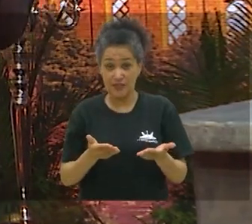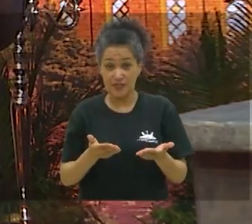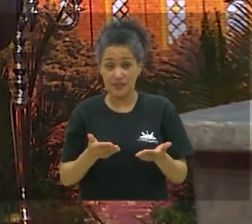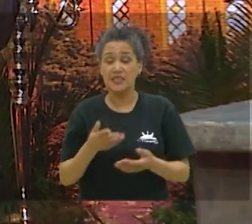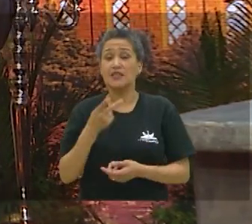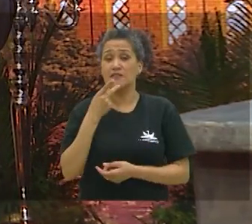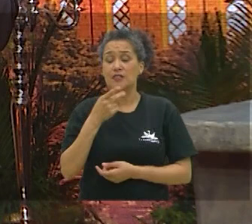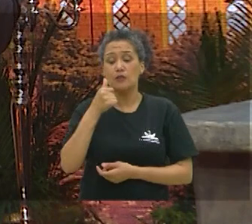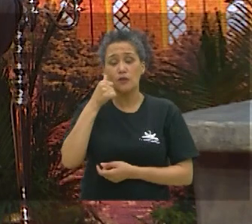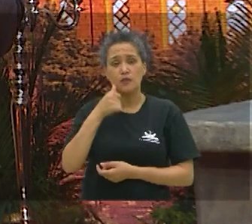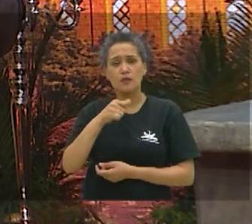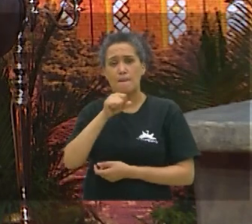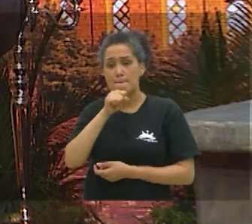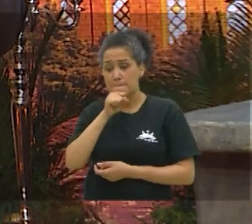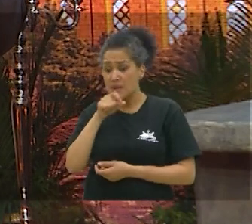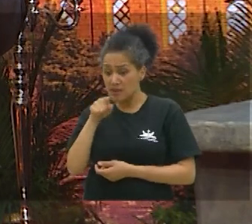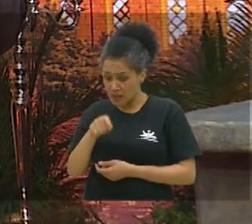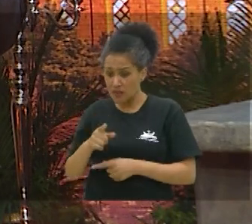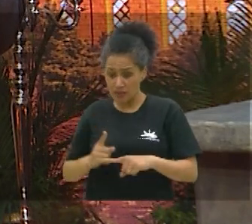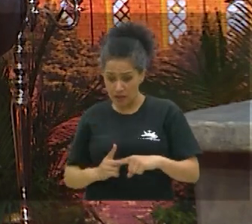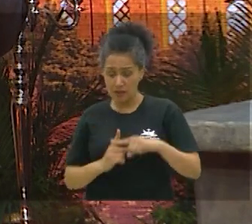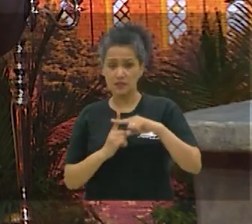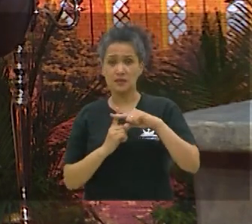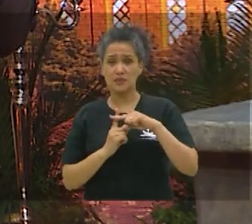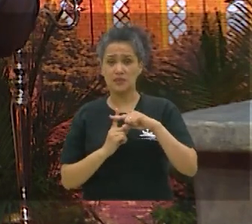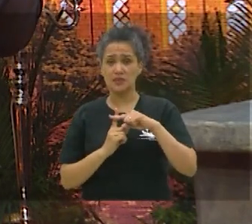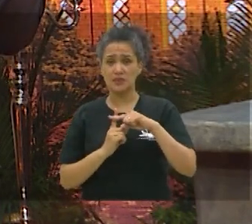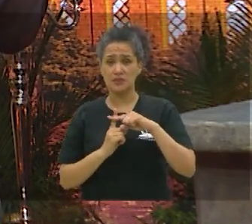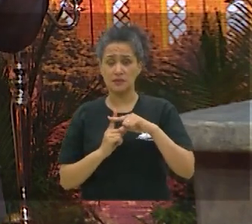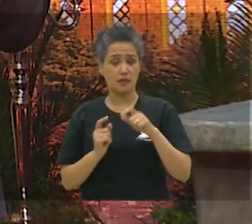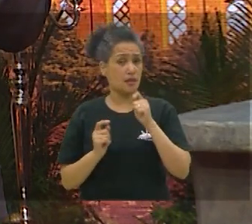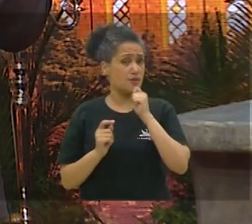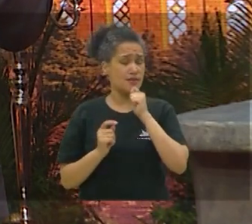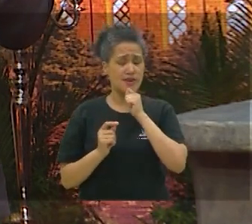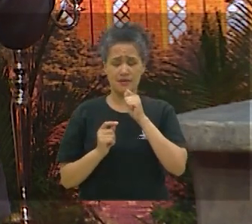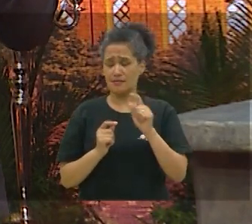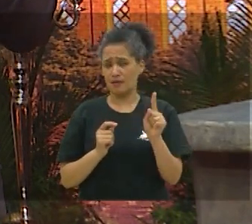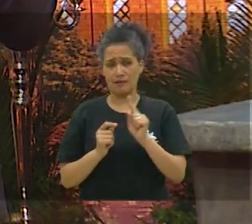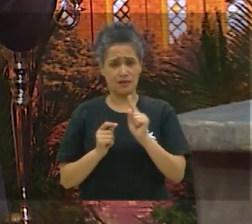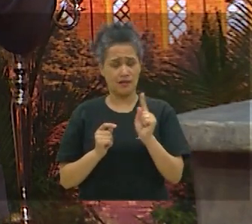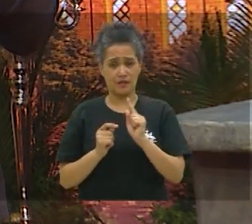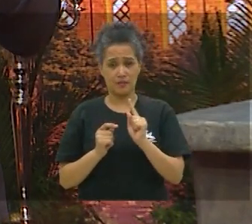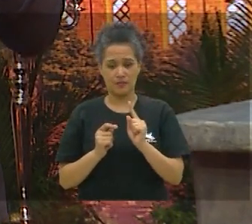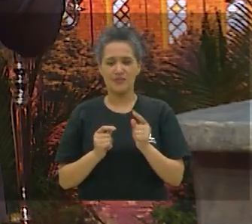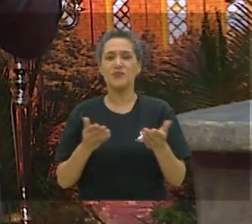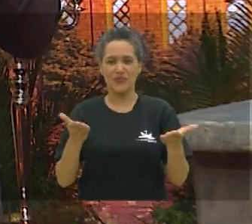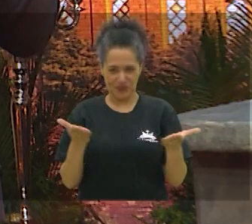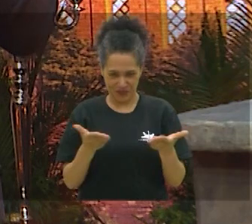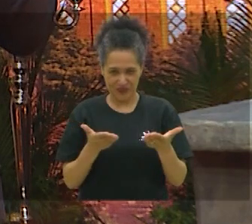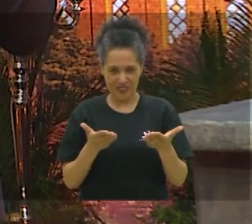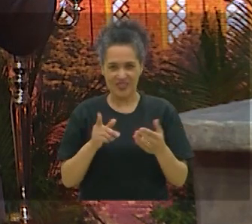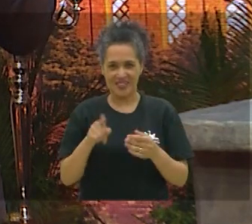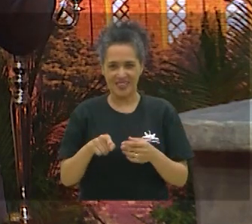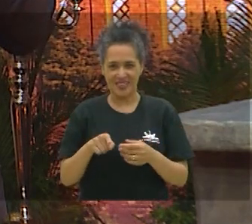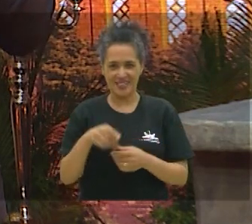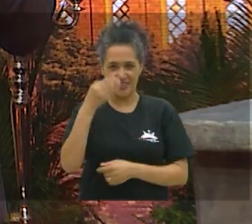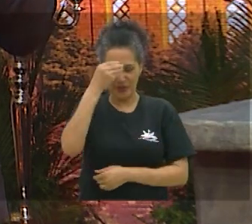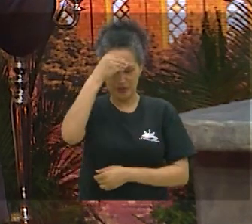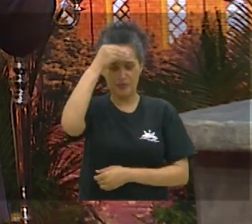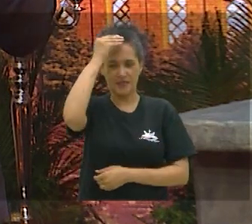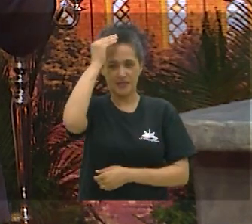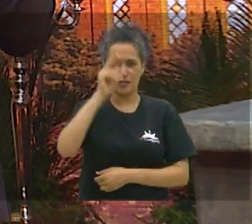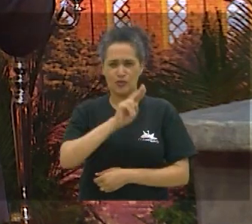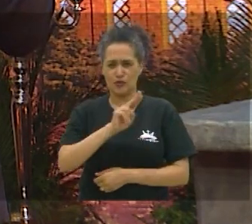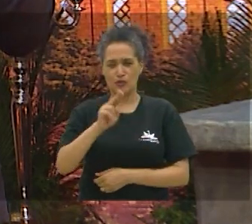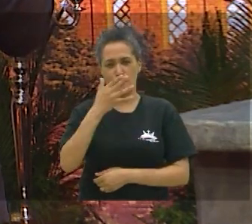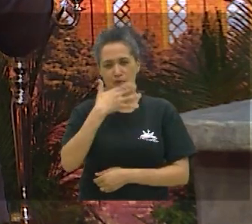disse: mãe, ele é cristão? A mãe disse: ainda não. Agora é. Eu te batizo em nome do Pai,